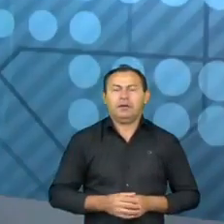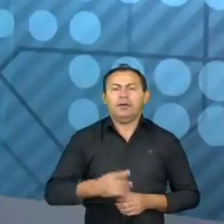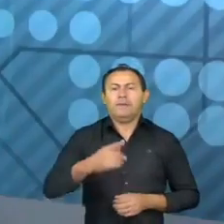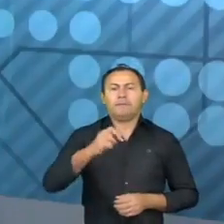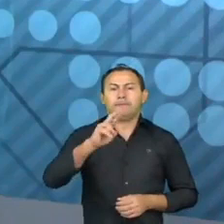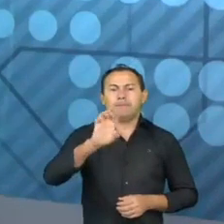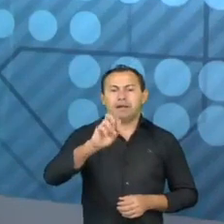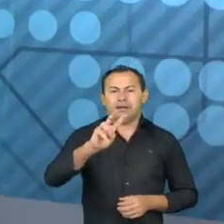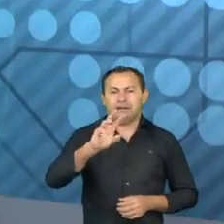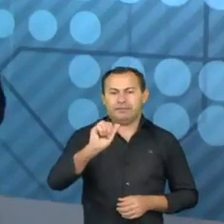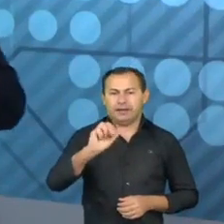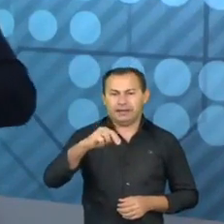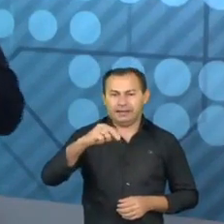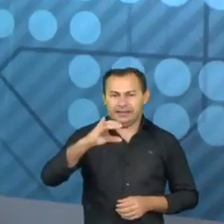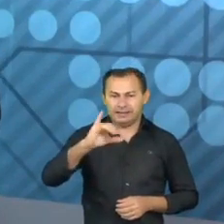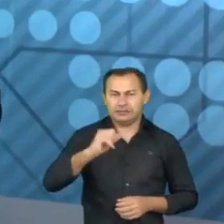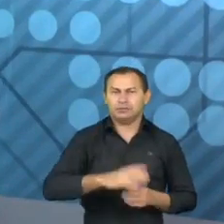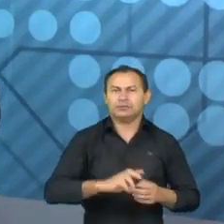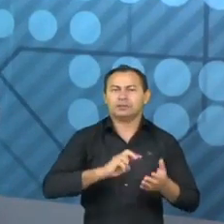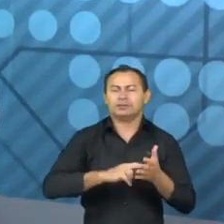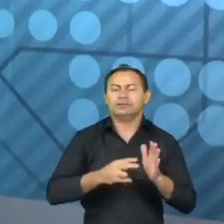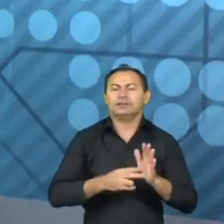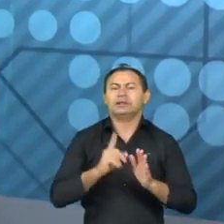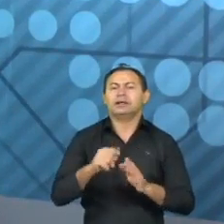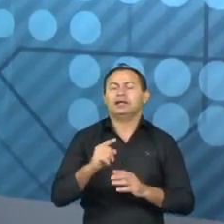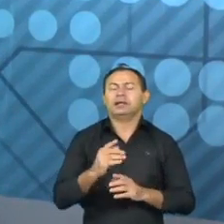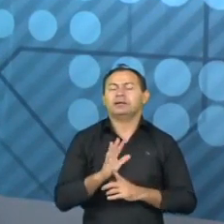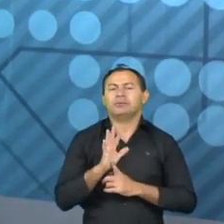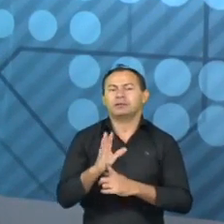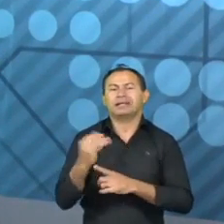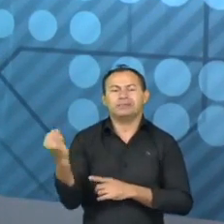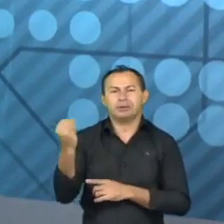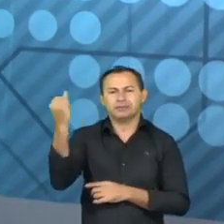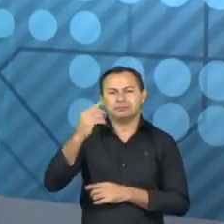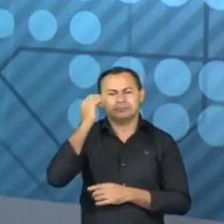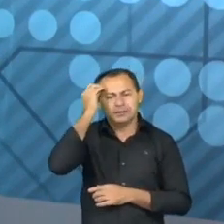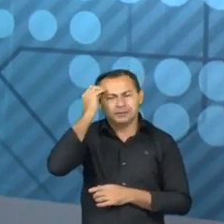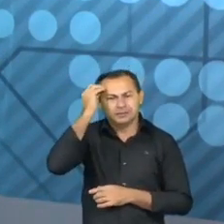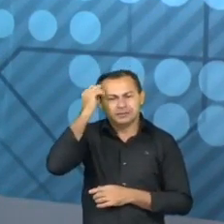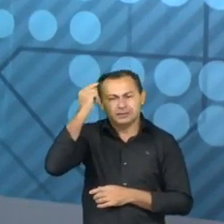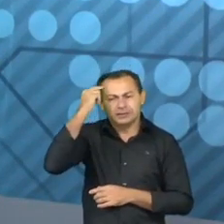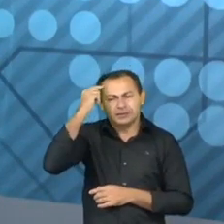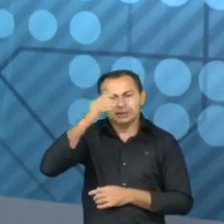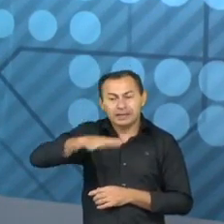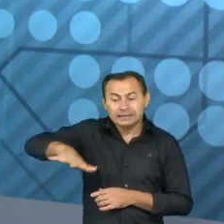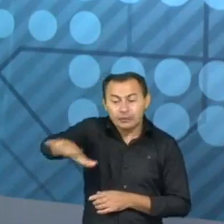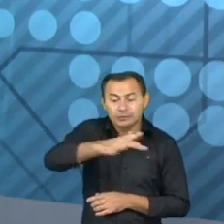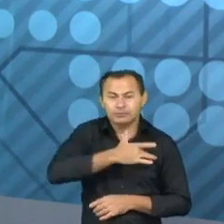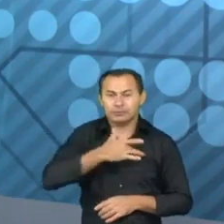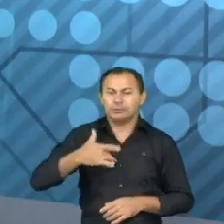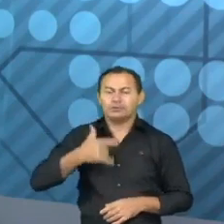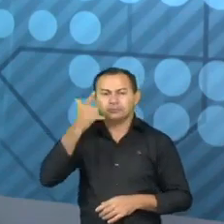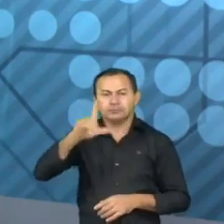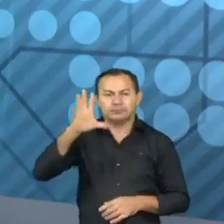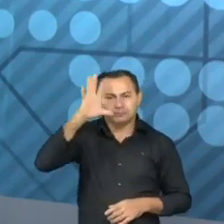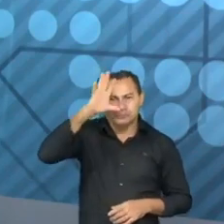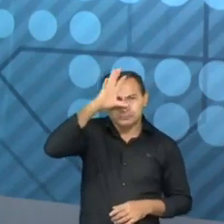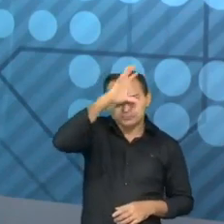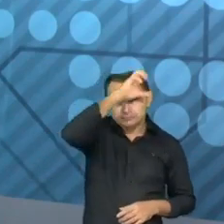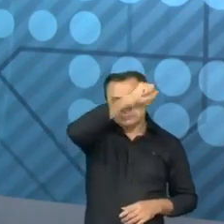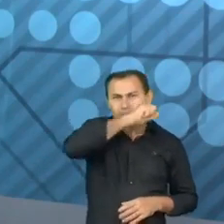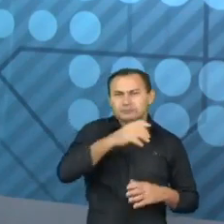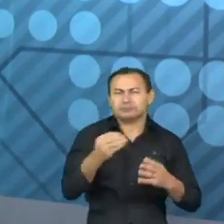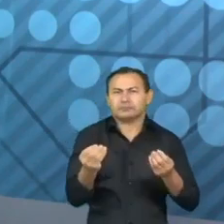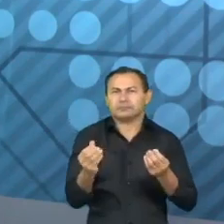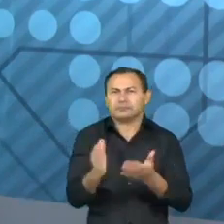Prevalência. A prevalência ela é muito importante quando a gente pensa em saúde pública, porque você consegue compreender